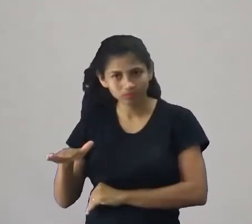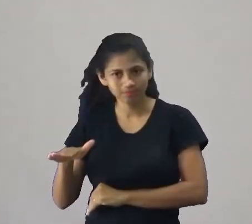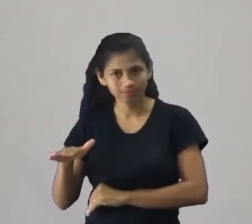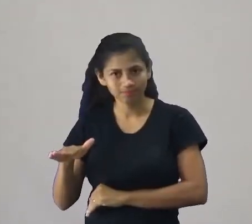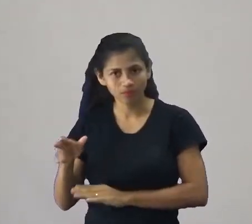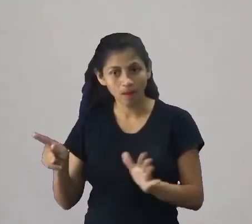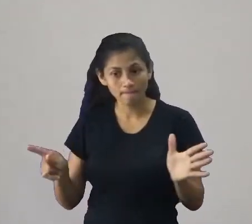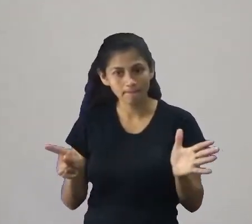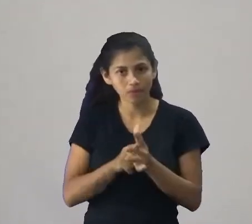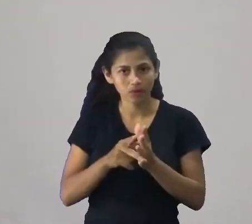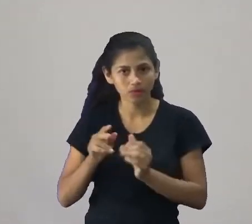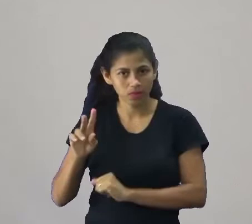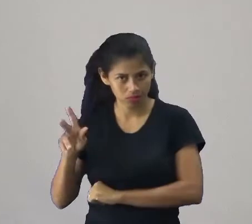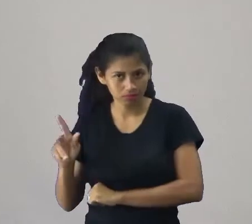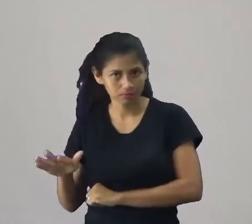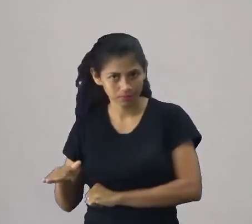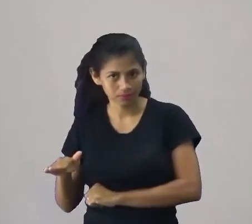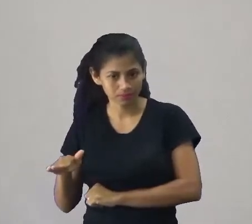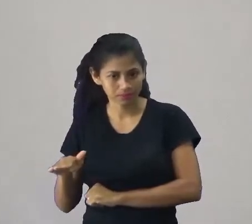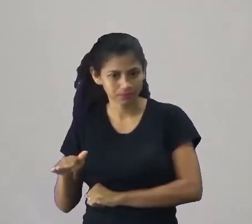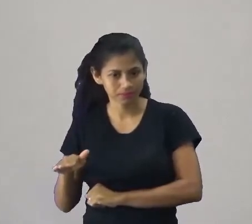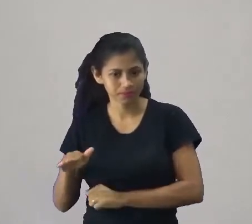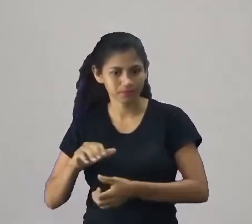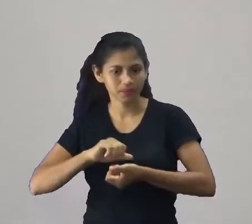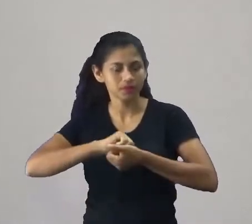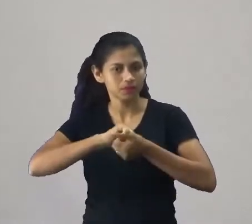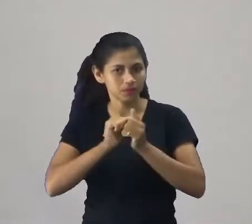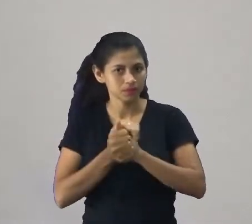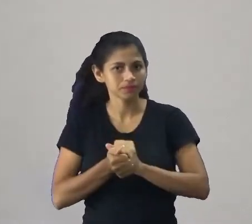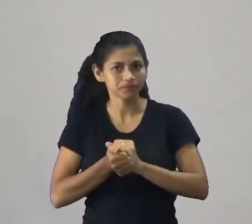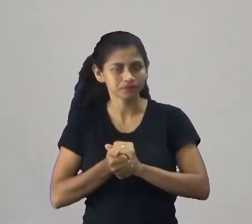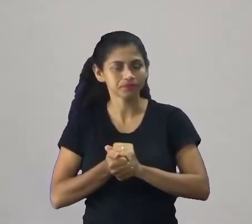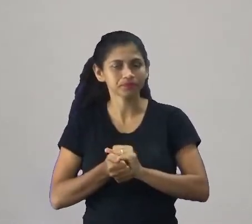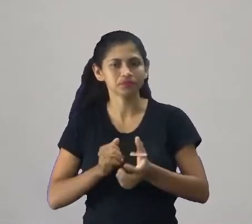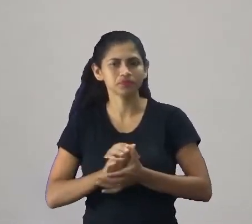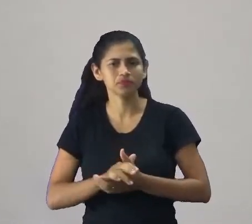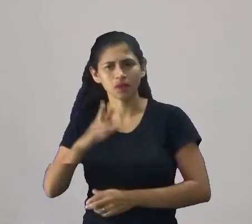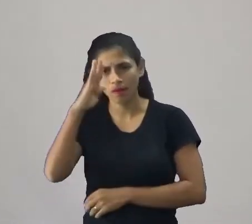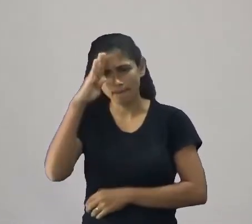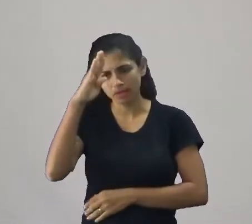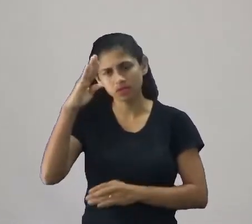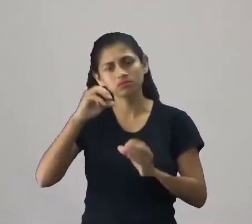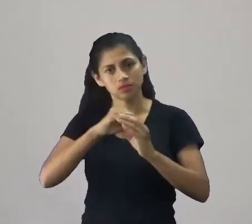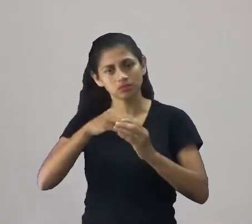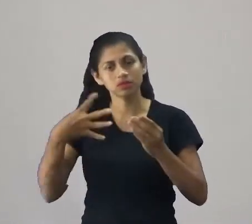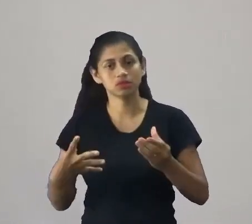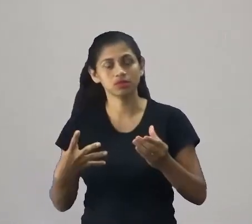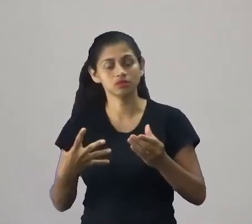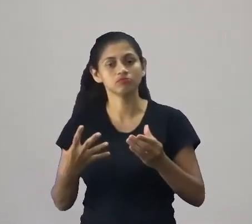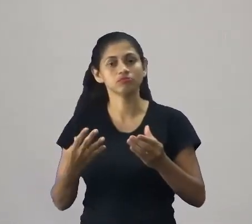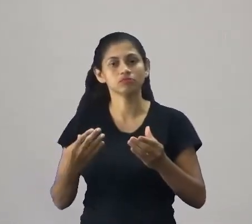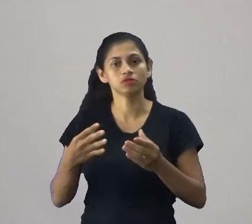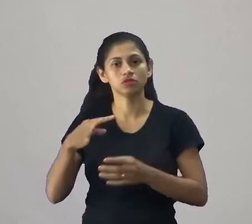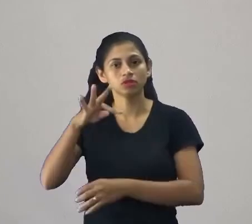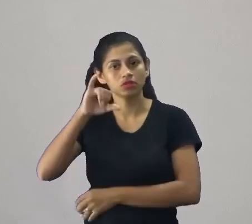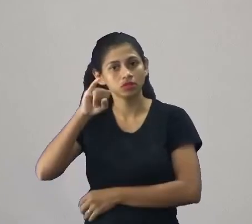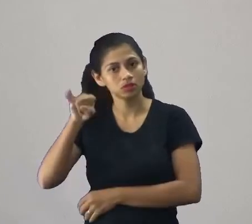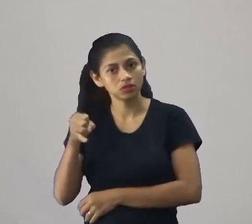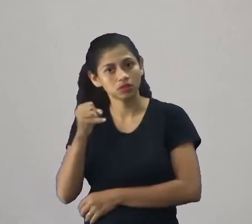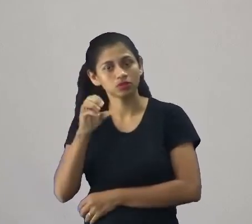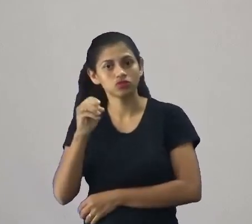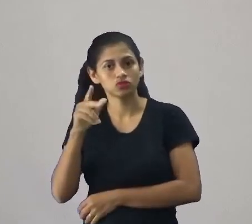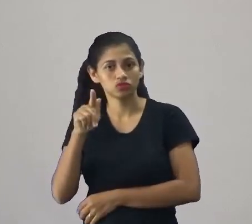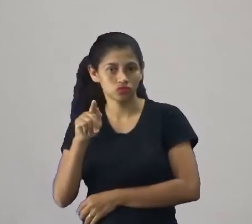estou adequando e ajustando. E é essa a principal característica do jogo. O jogo vai